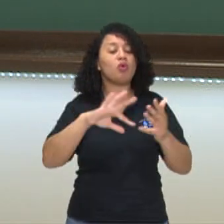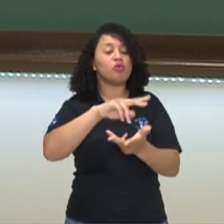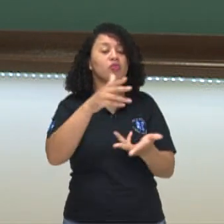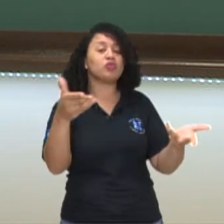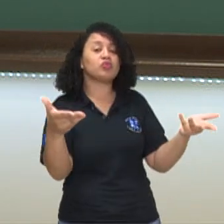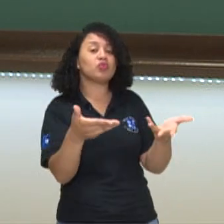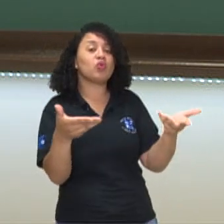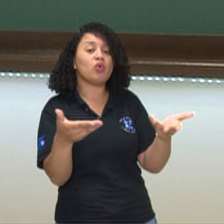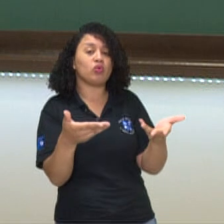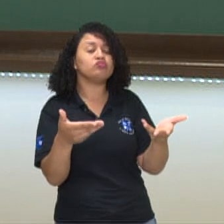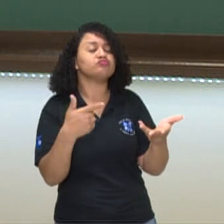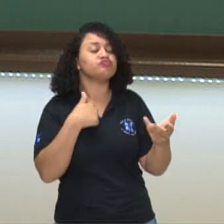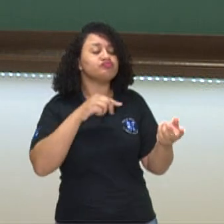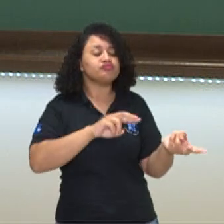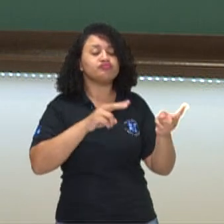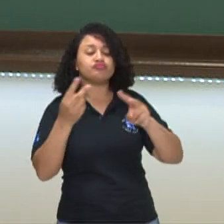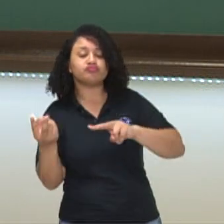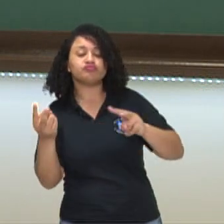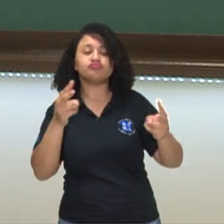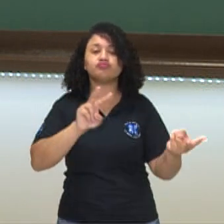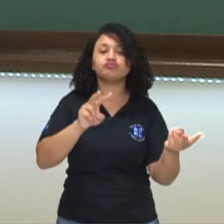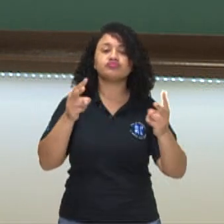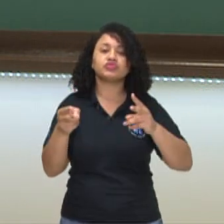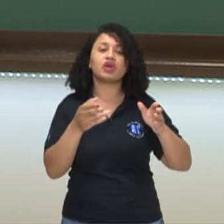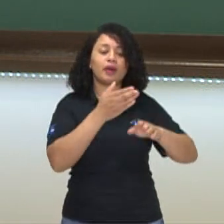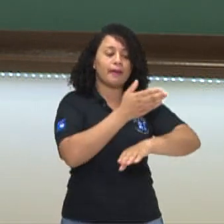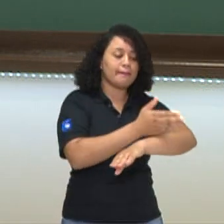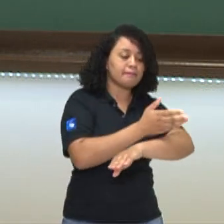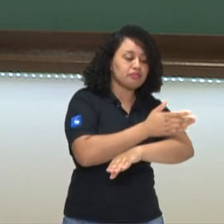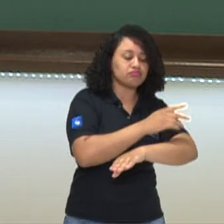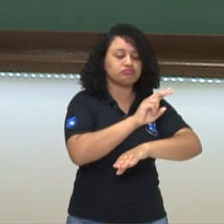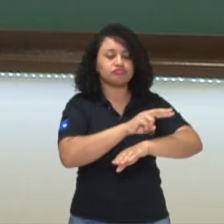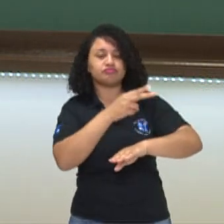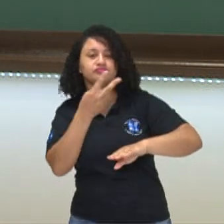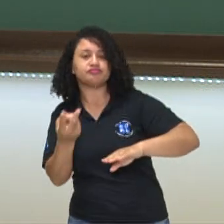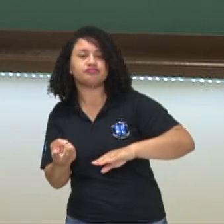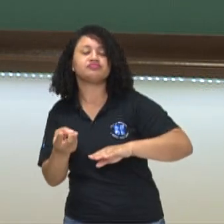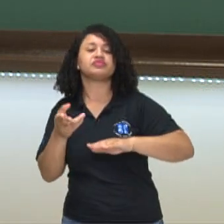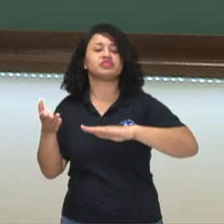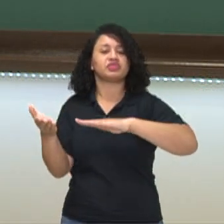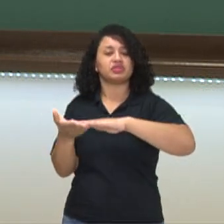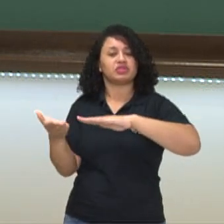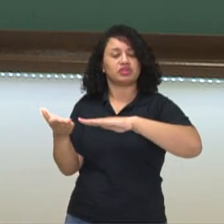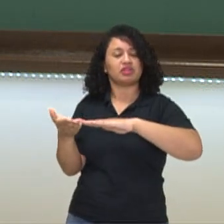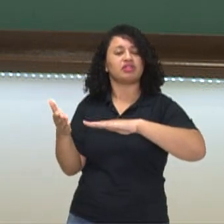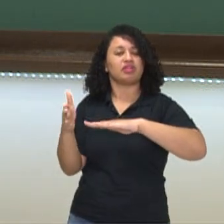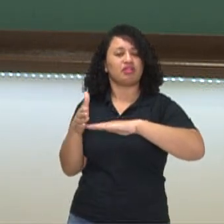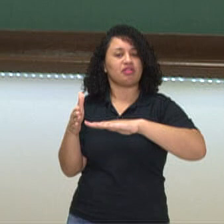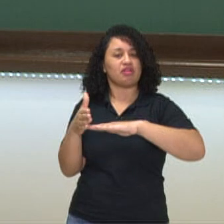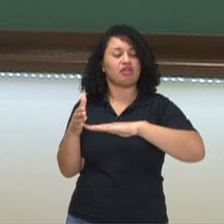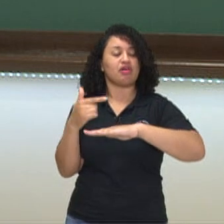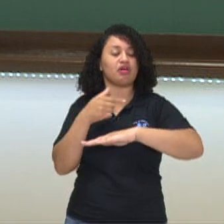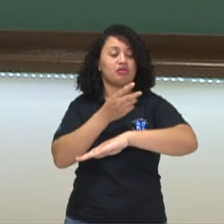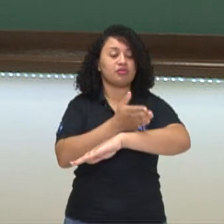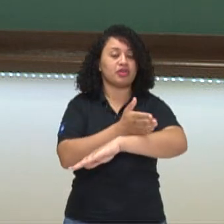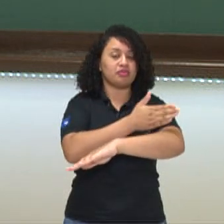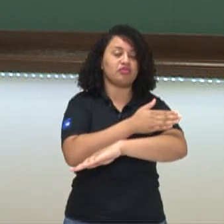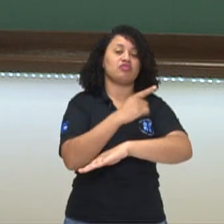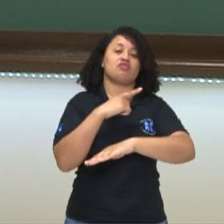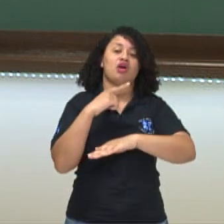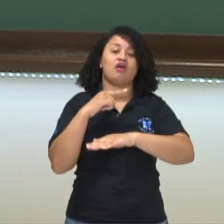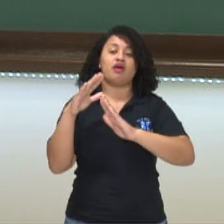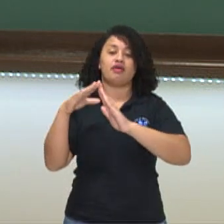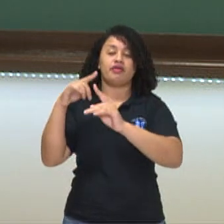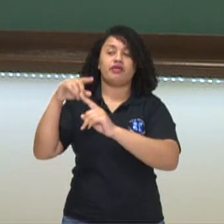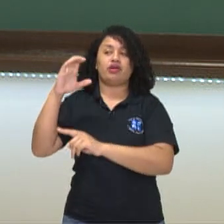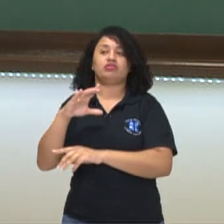vamos transitar, né, um momento de transição do homem medieval, em que o poder era da Igreja Católica, em que